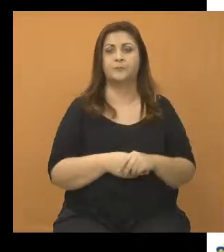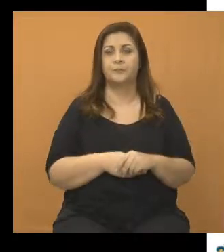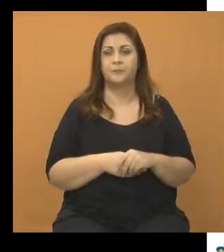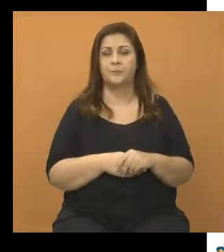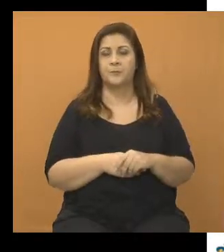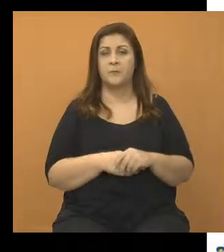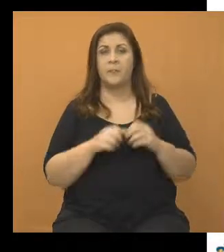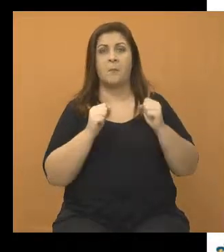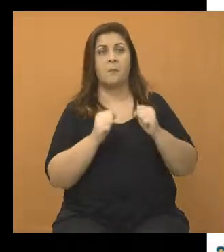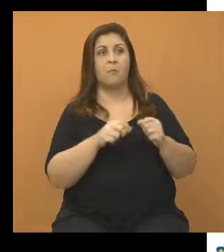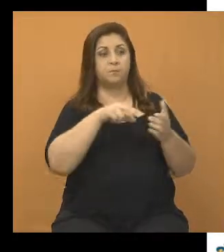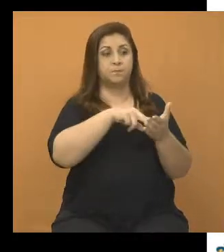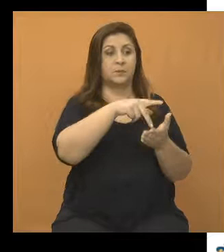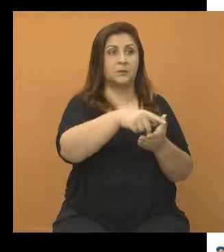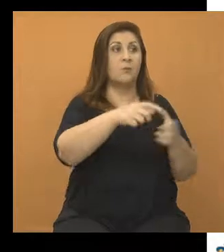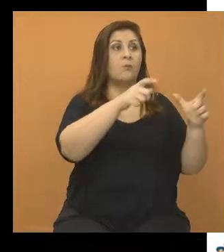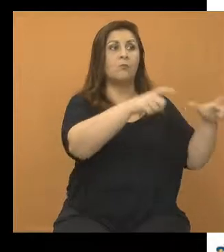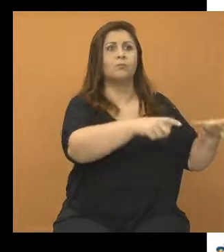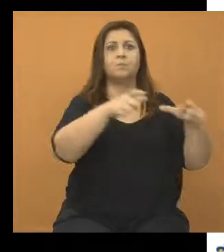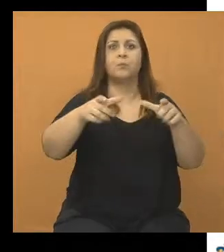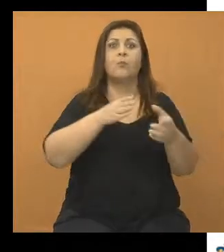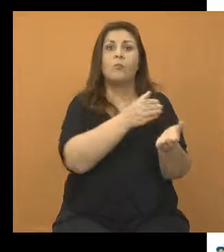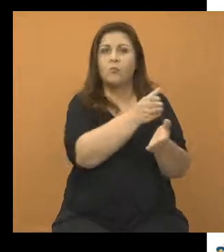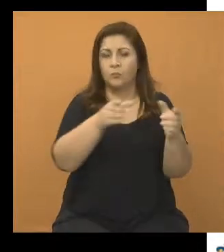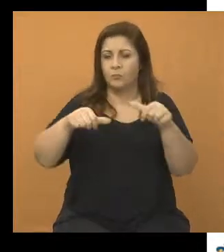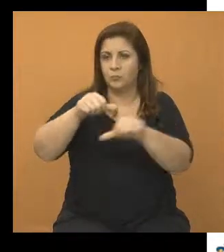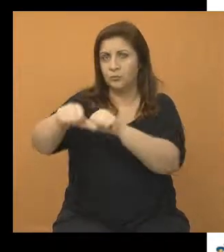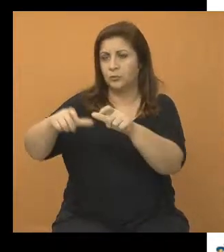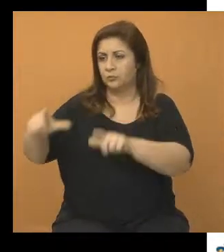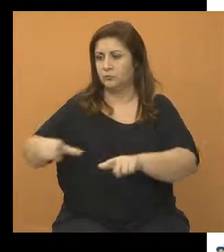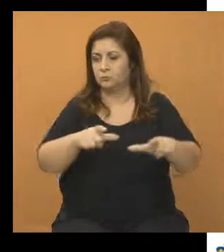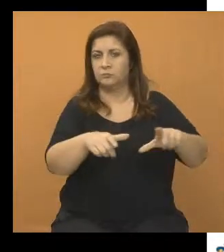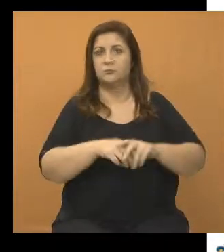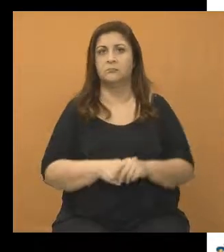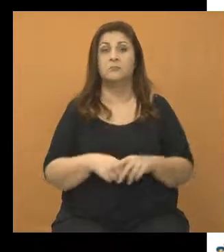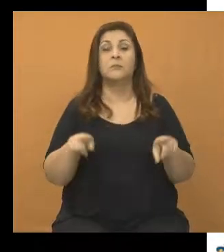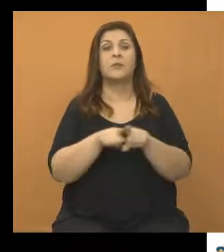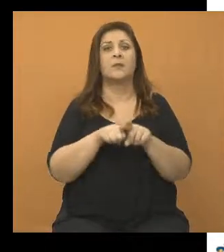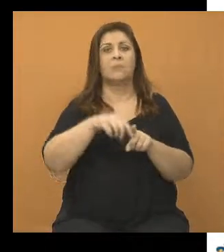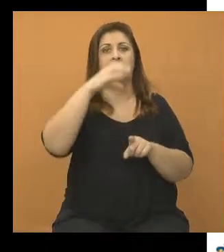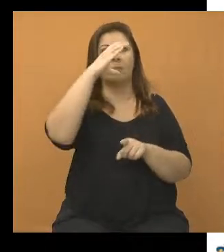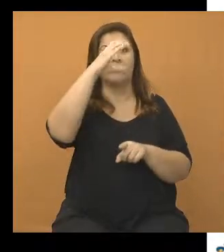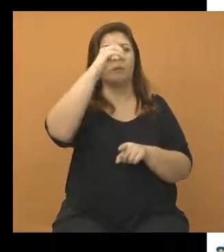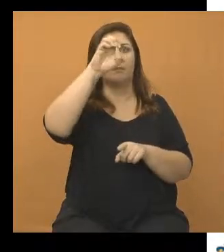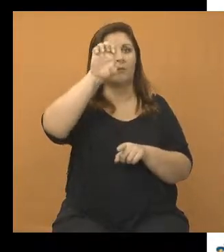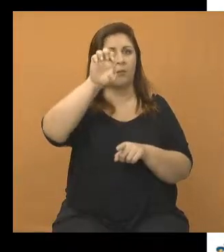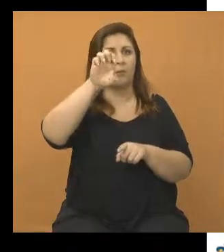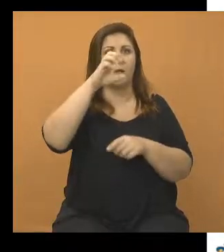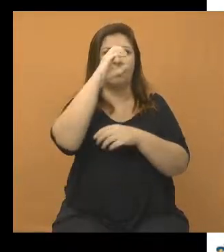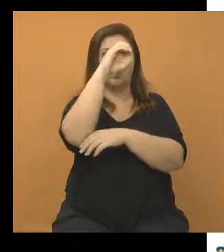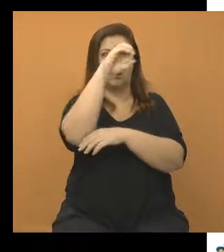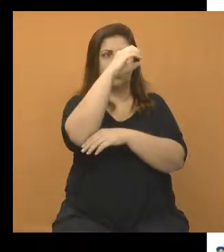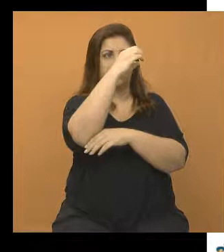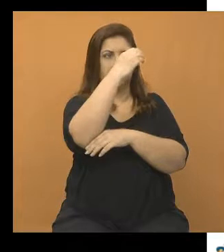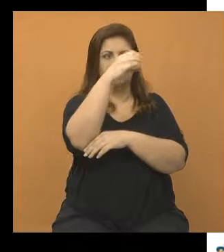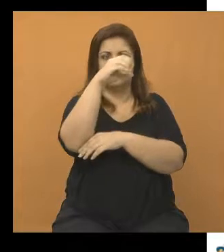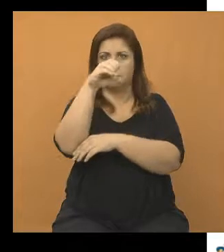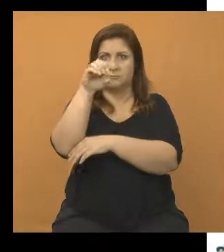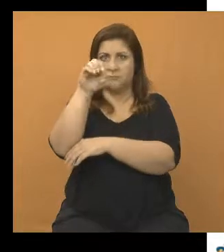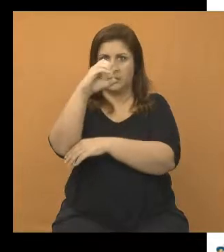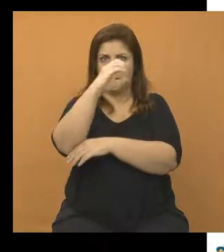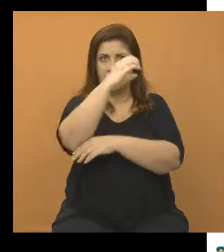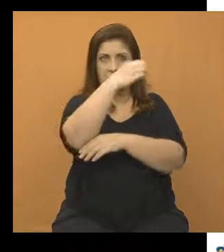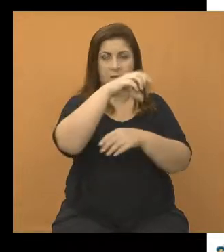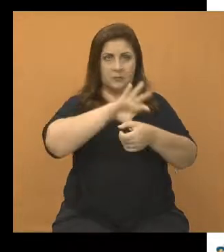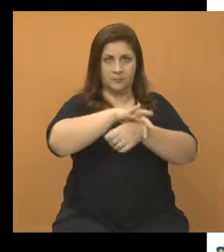e poder expandir a atuação da guarda. A implantação do COI, né, o COI começa esse ano, já houve a primeira audiência pública,